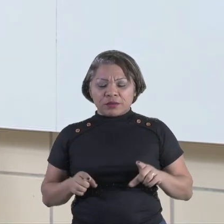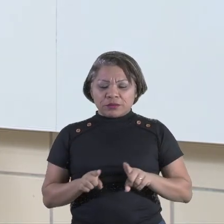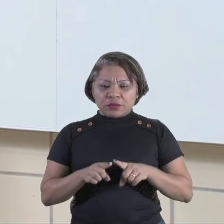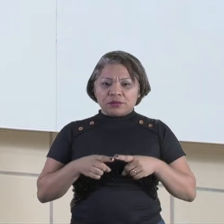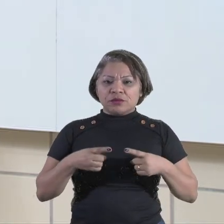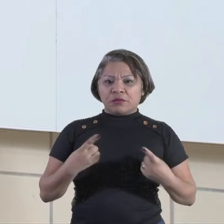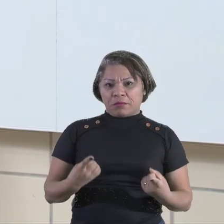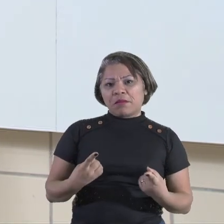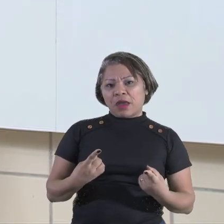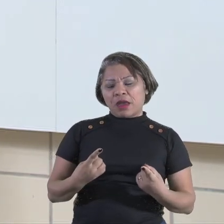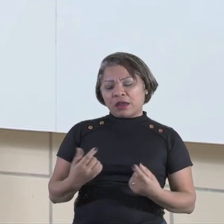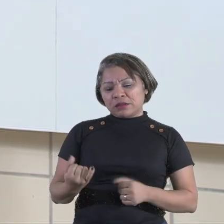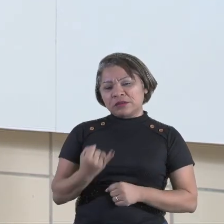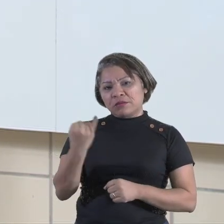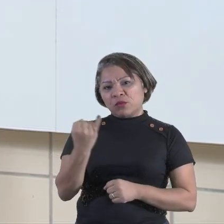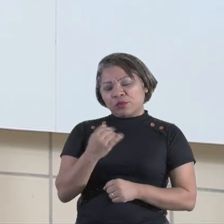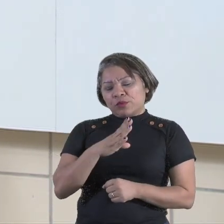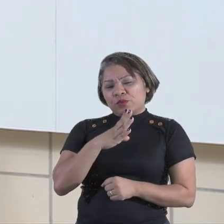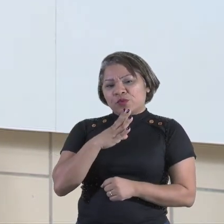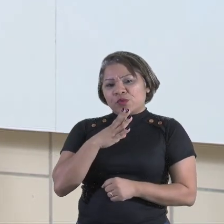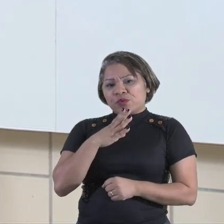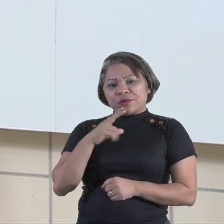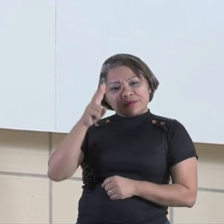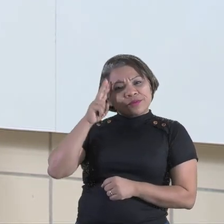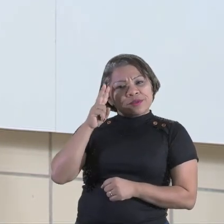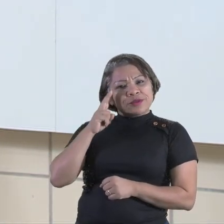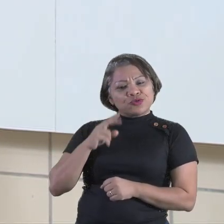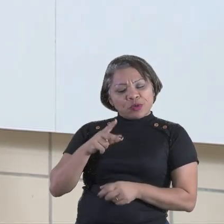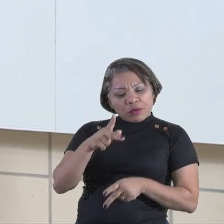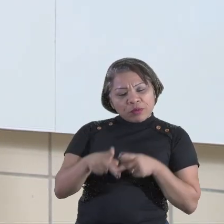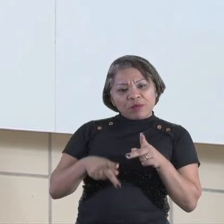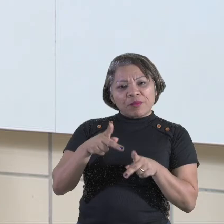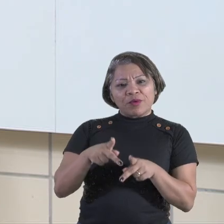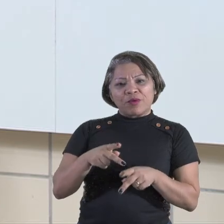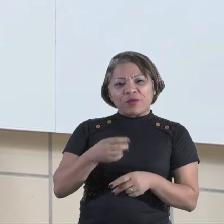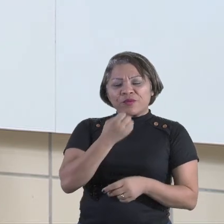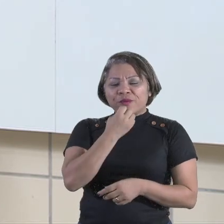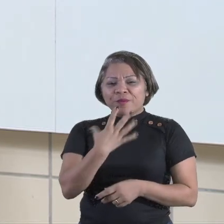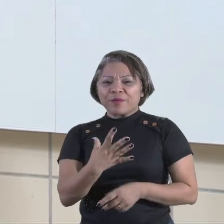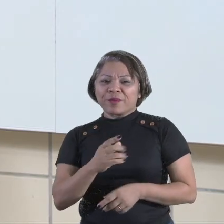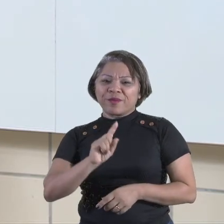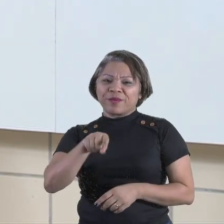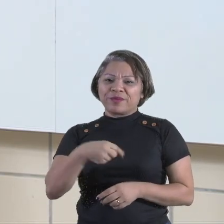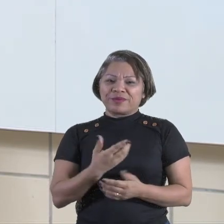que conheçamos a história do nosso povo. Fiquem bem e até a próxima aula.